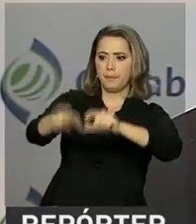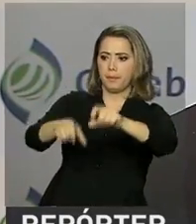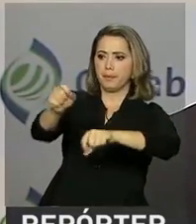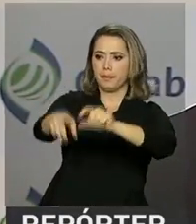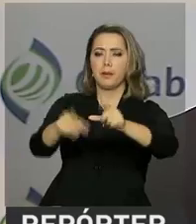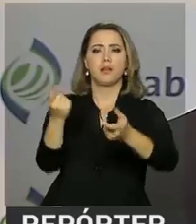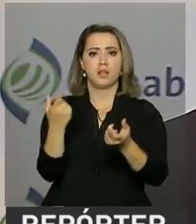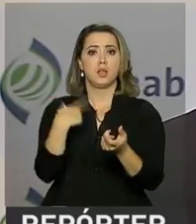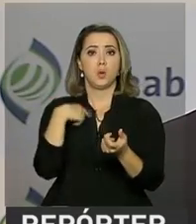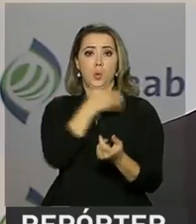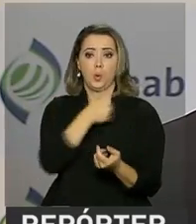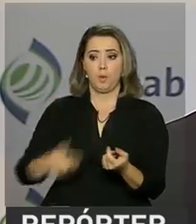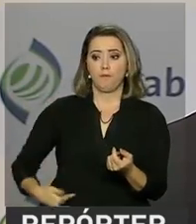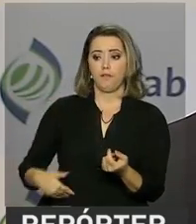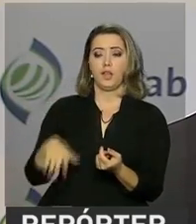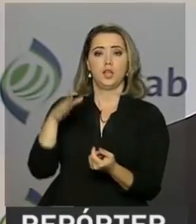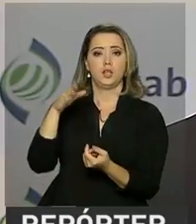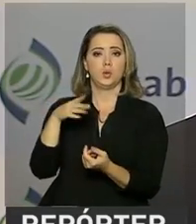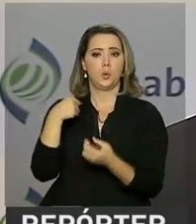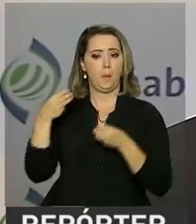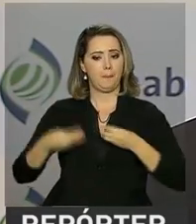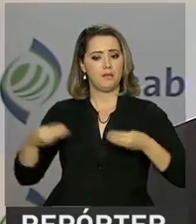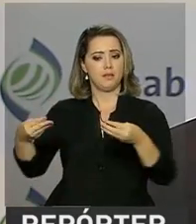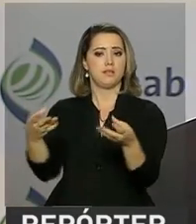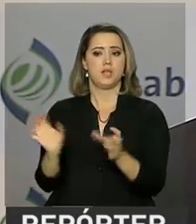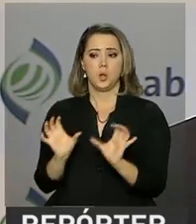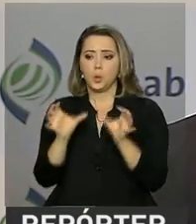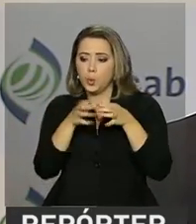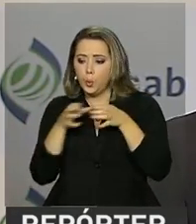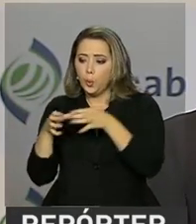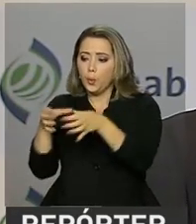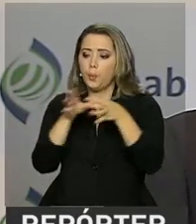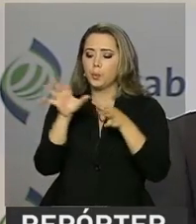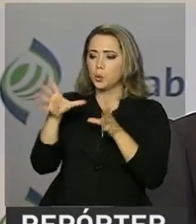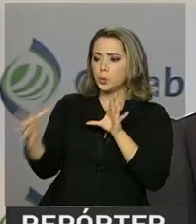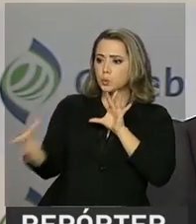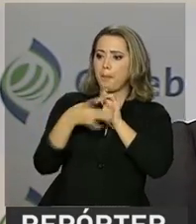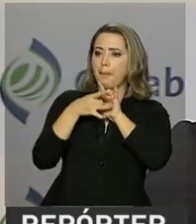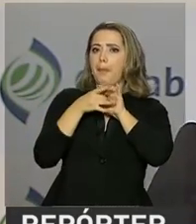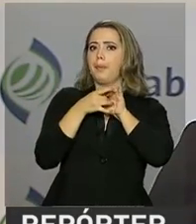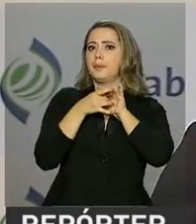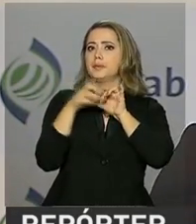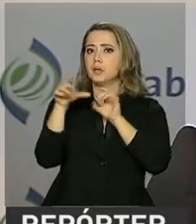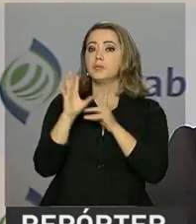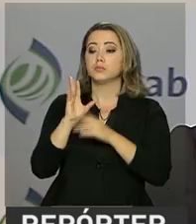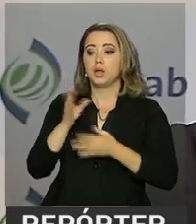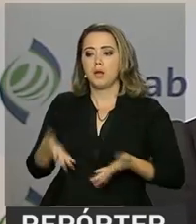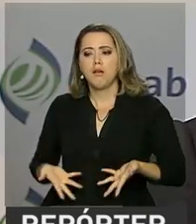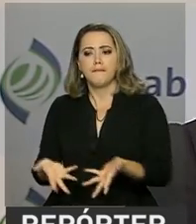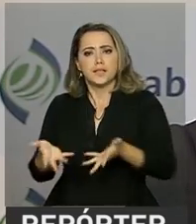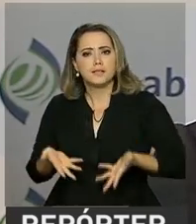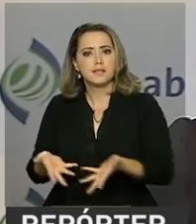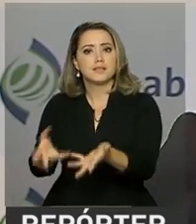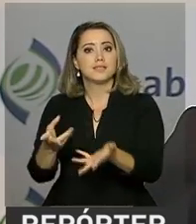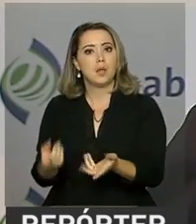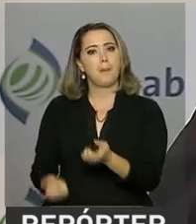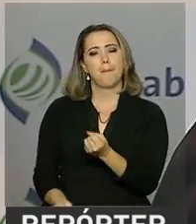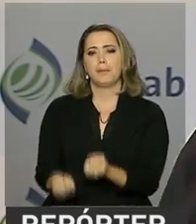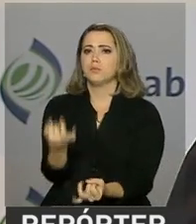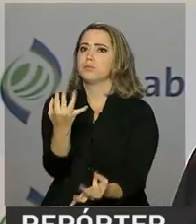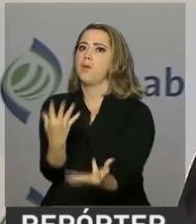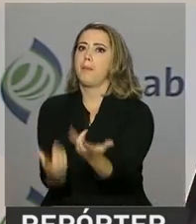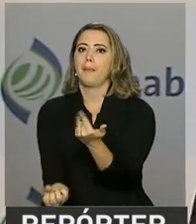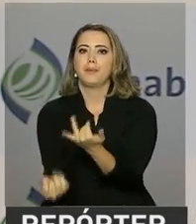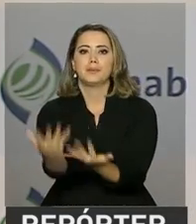governo o ministério e a e o setor está muito coeso no sentido de fazer a produção avançar e não tenha dúvida a